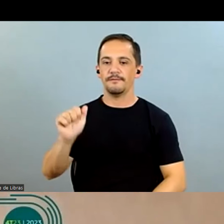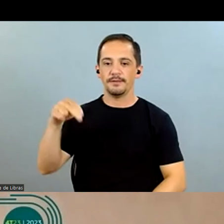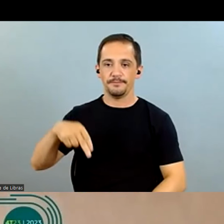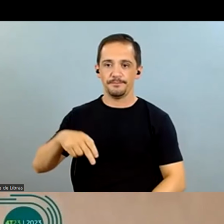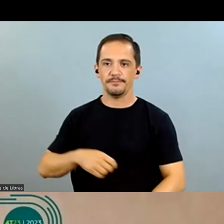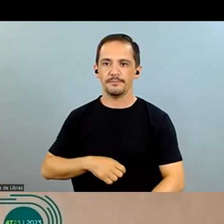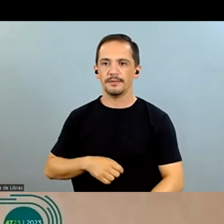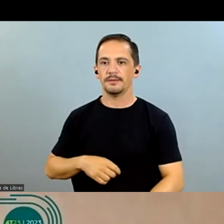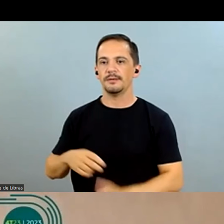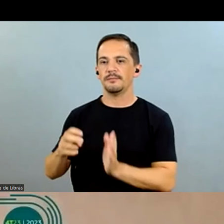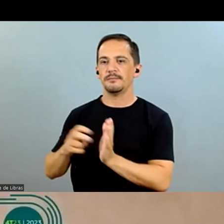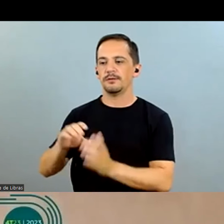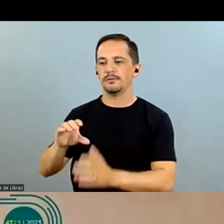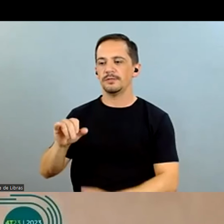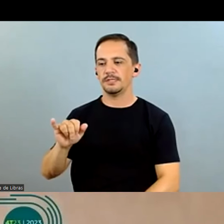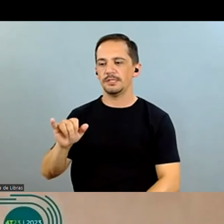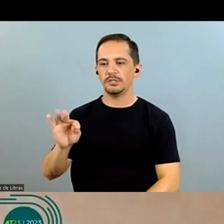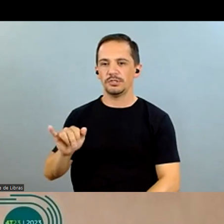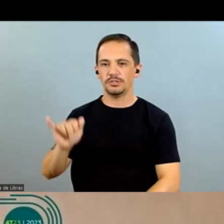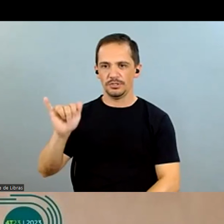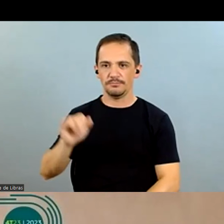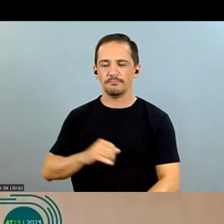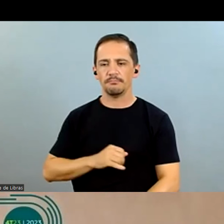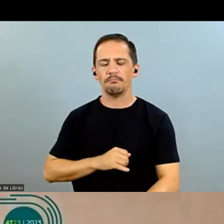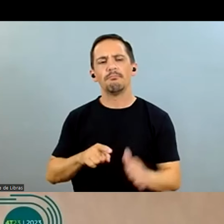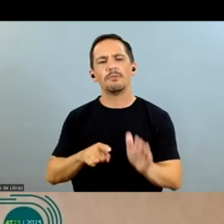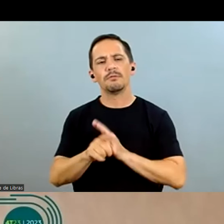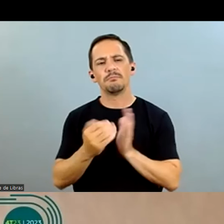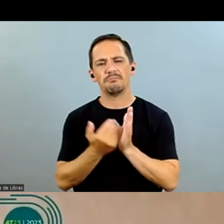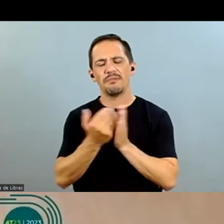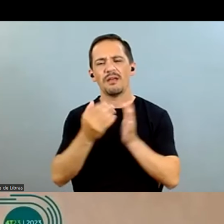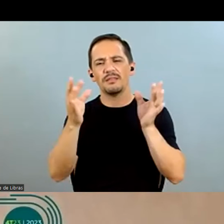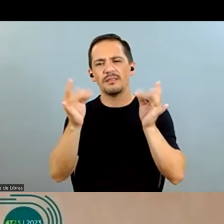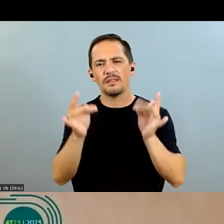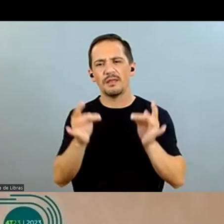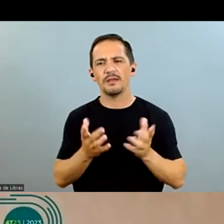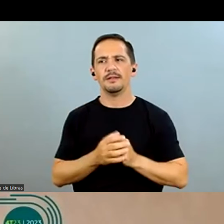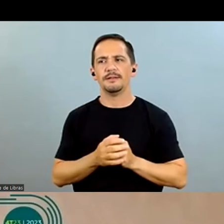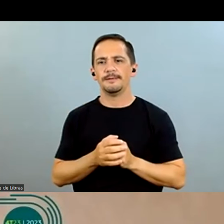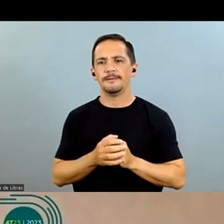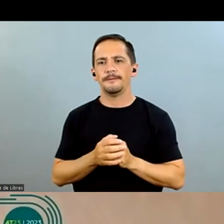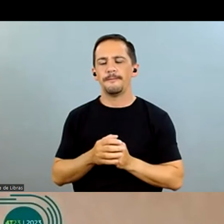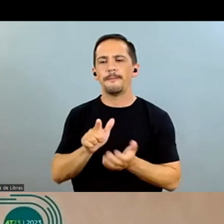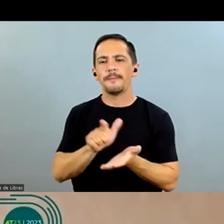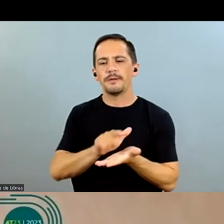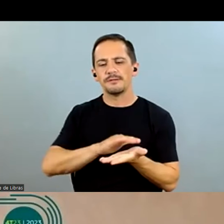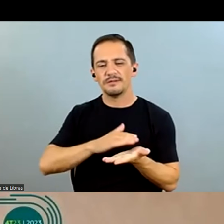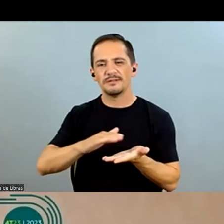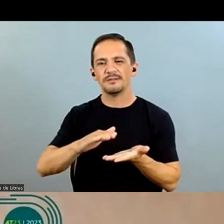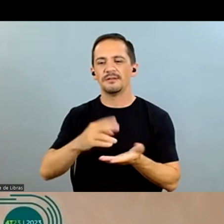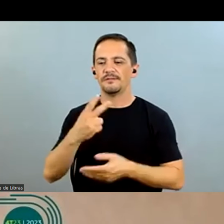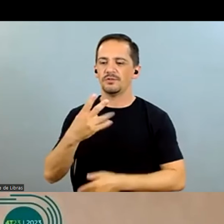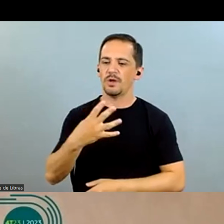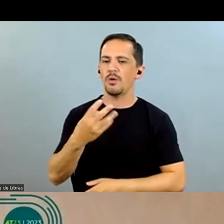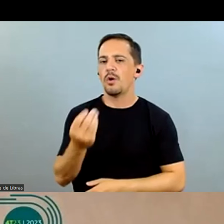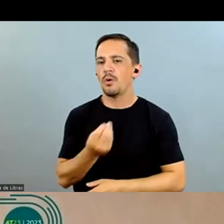também mandou aqui poderiam dar uma dar mais detalhes de como estão enxergando a demanda de papelão do lado para 2024 depois de um quarto